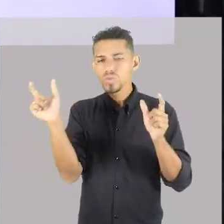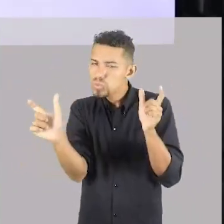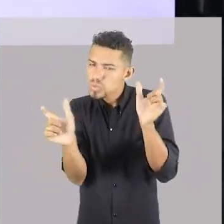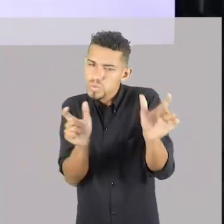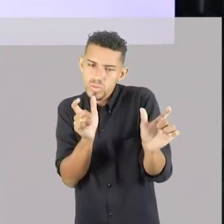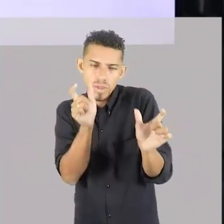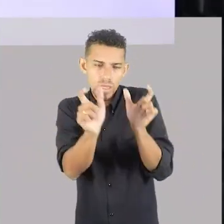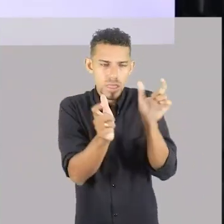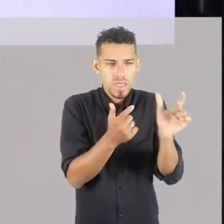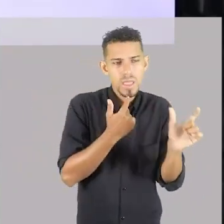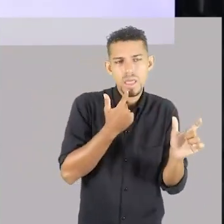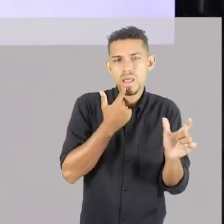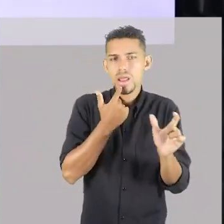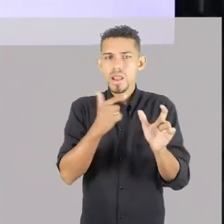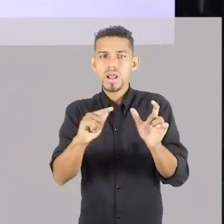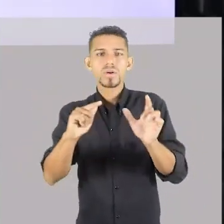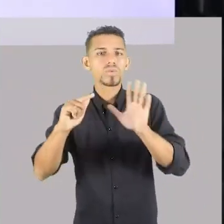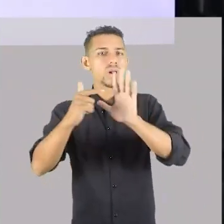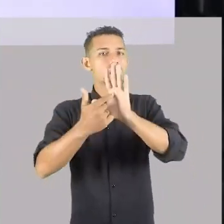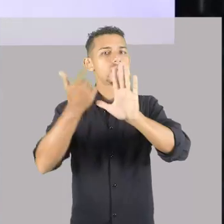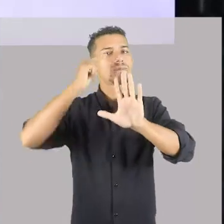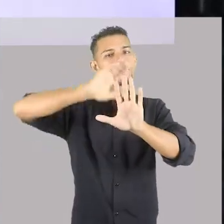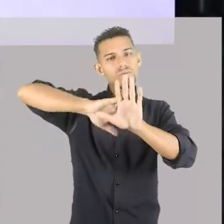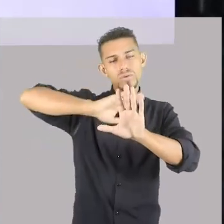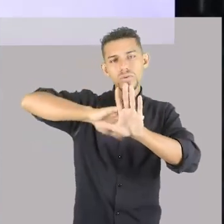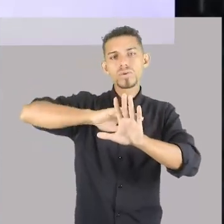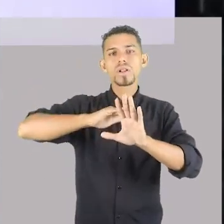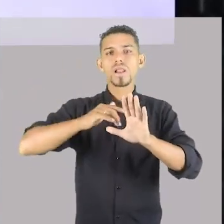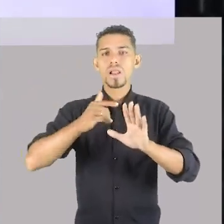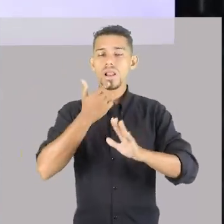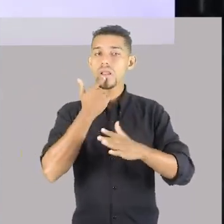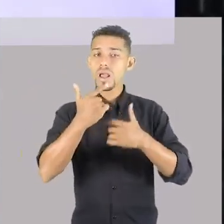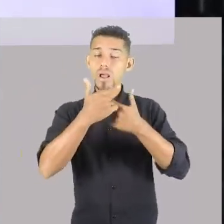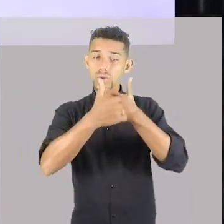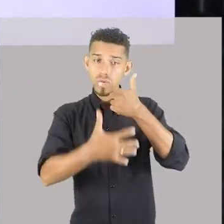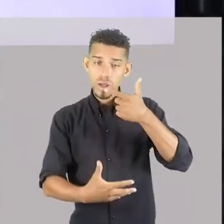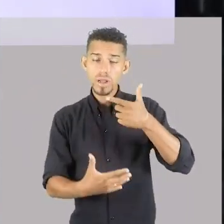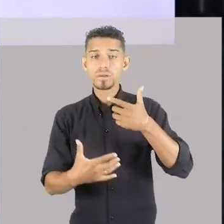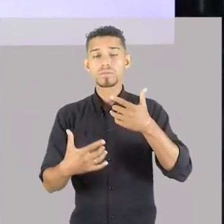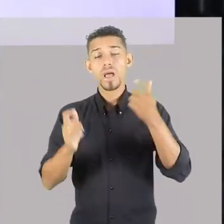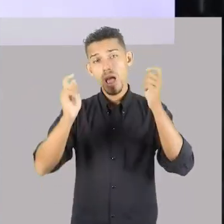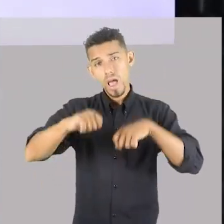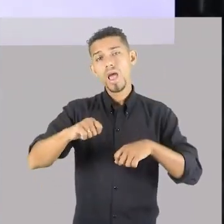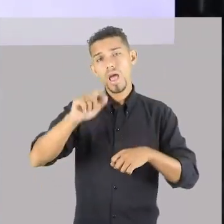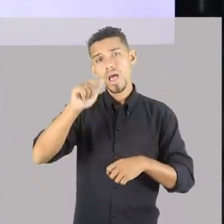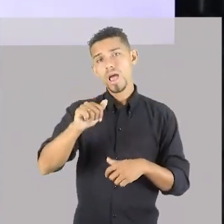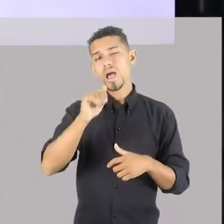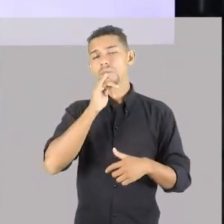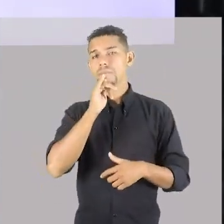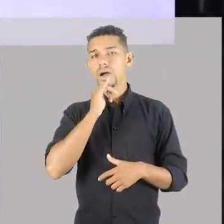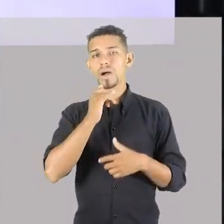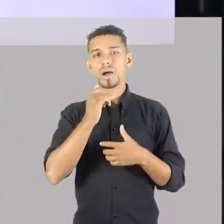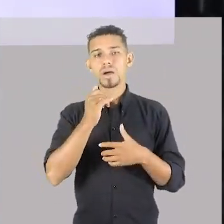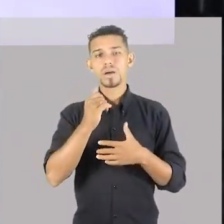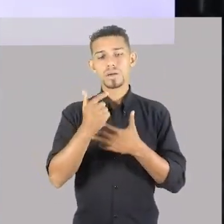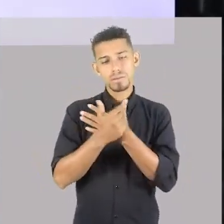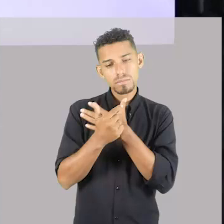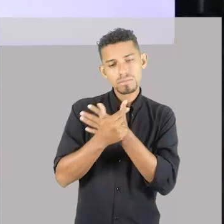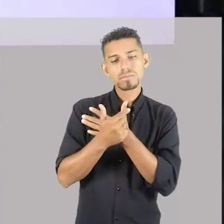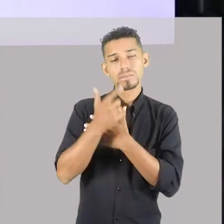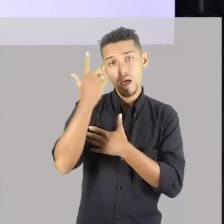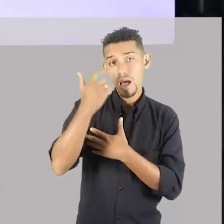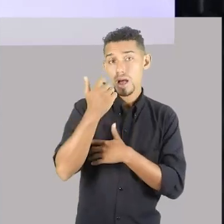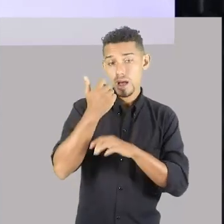usando linguagem figurada, ele vai usando metáforas, e isso é uma característica dos textos literários,